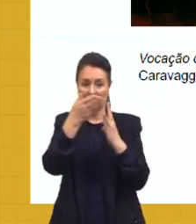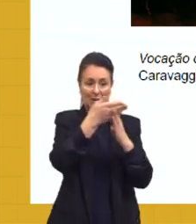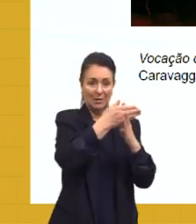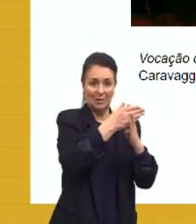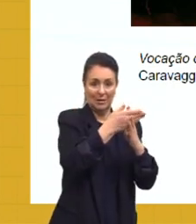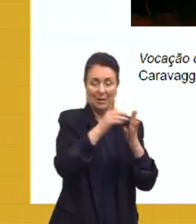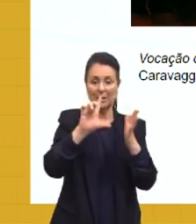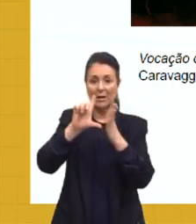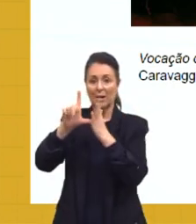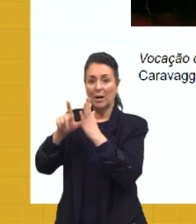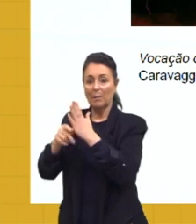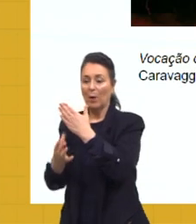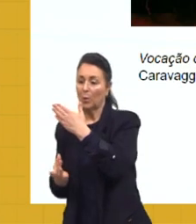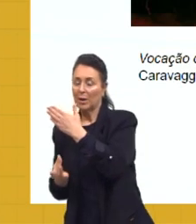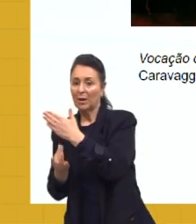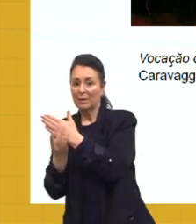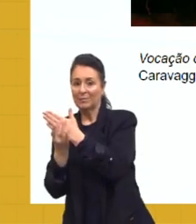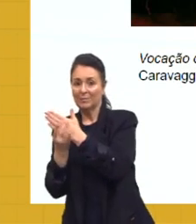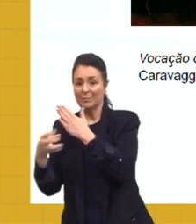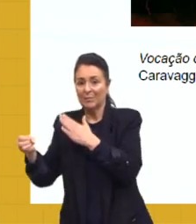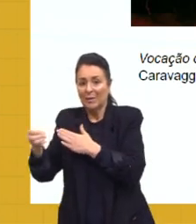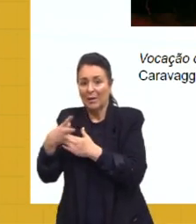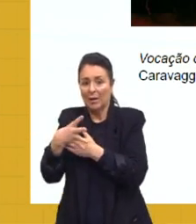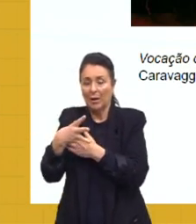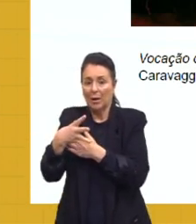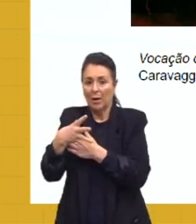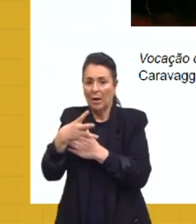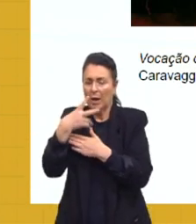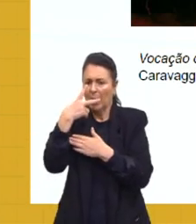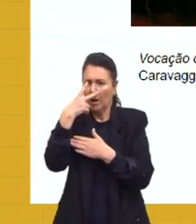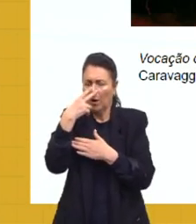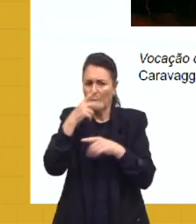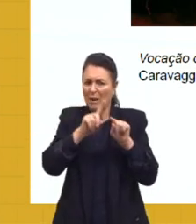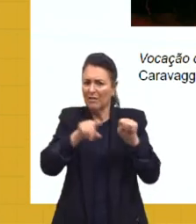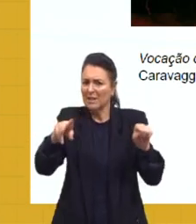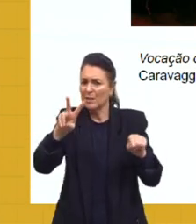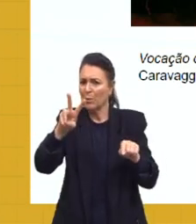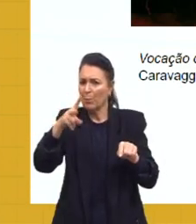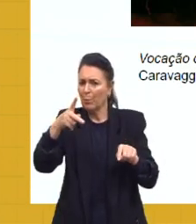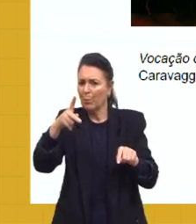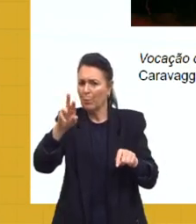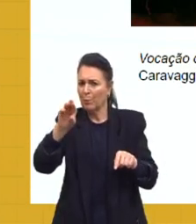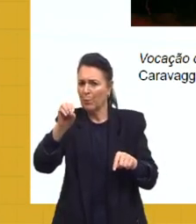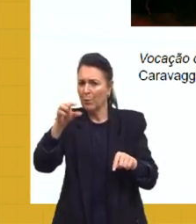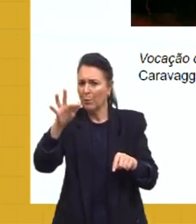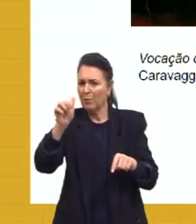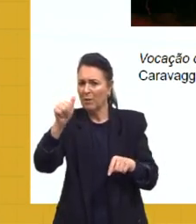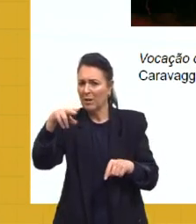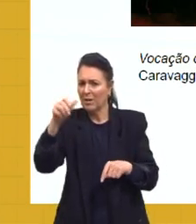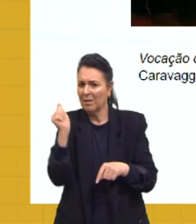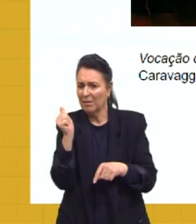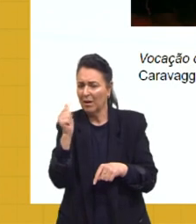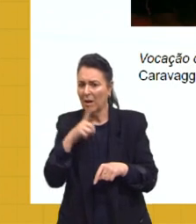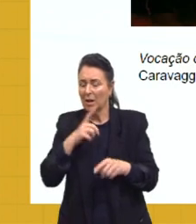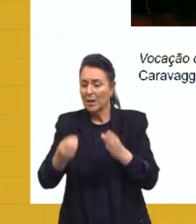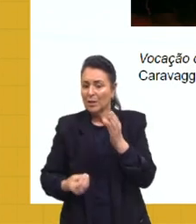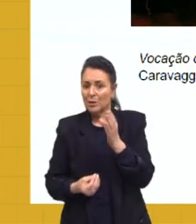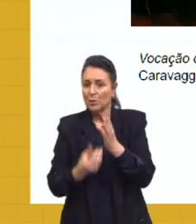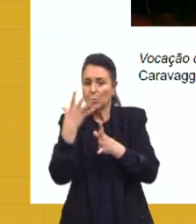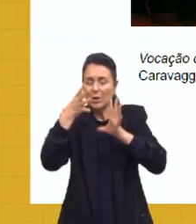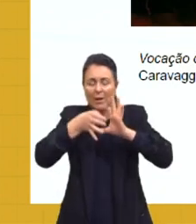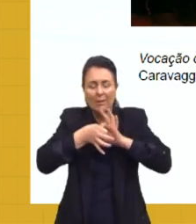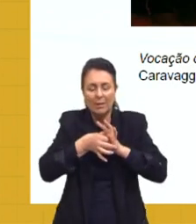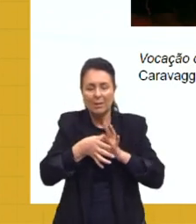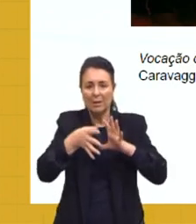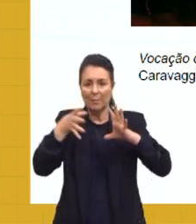neoclassicismo visto por muitos como uma variação profana do Barroco surge a partir do momento em que ele se